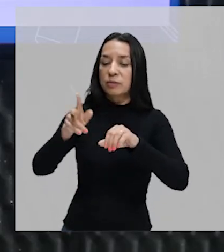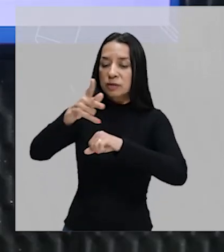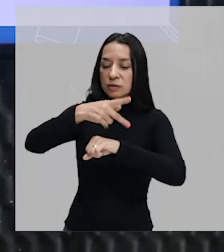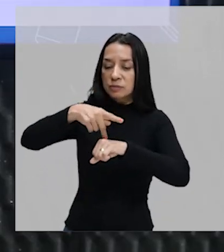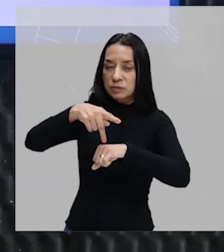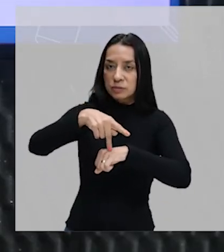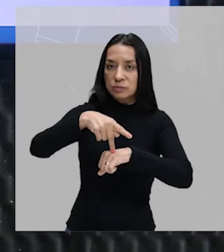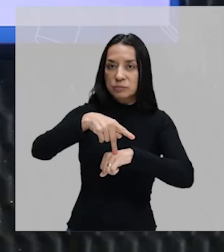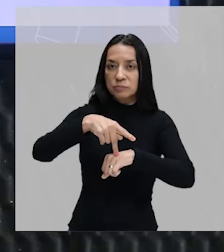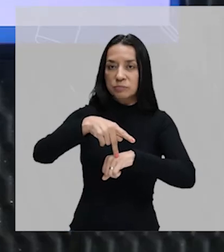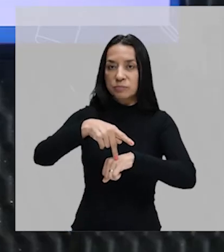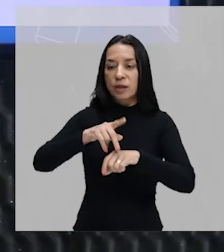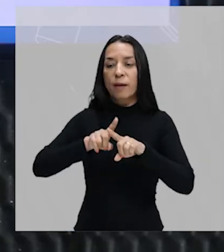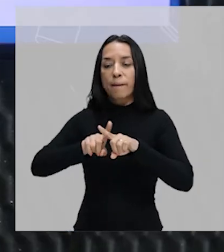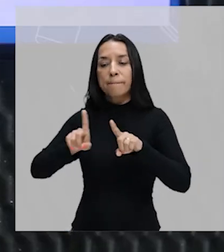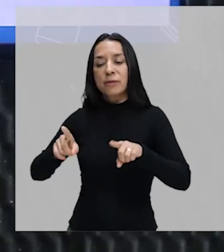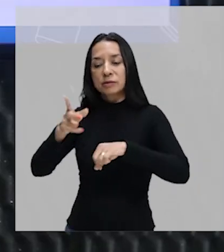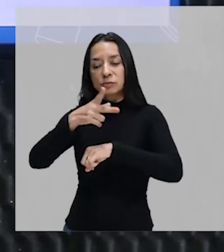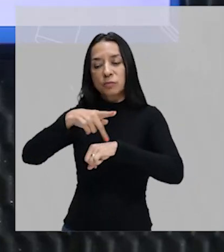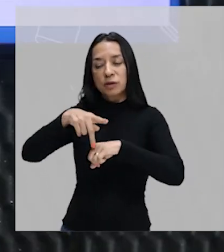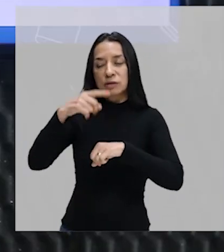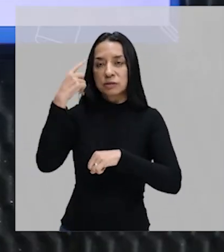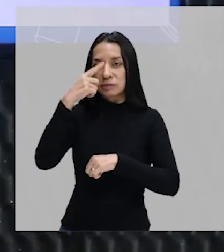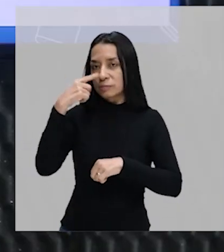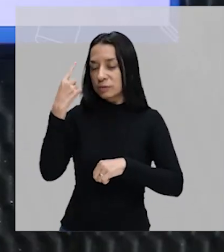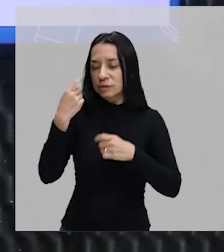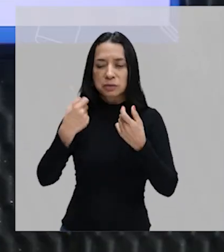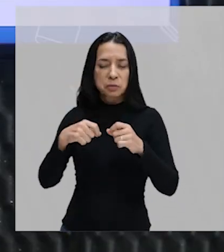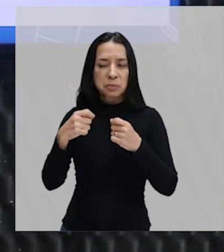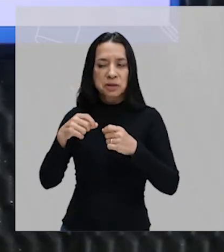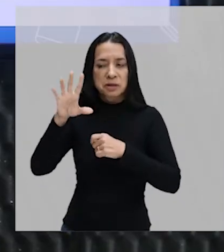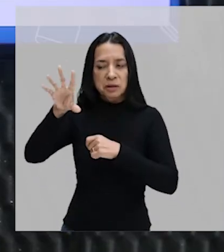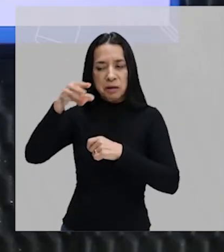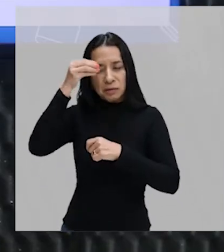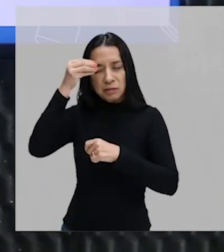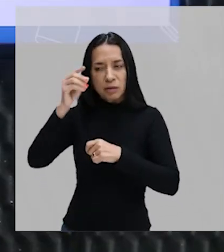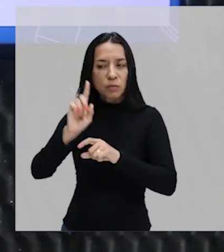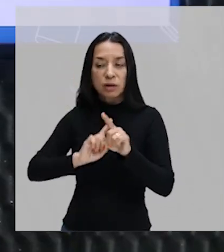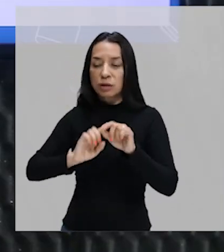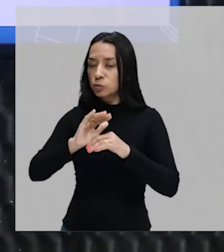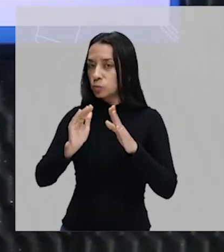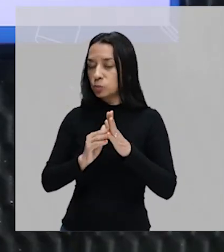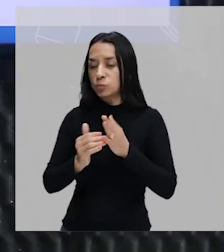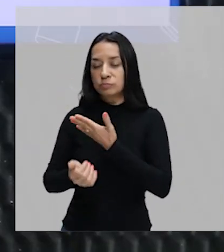na Espanha você não precisa decorar tudo isso, são muitos, mas você pega aqueles Madrid,